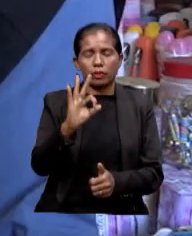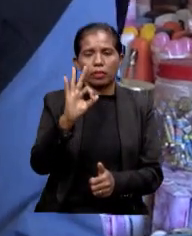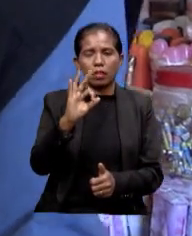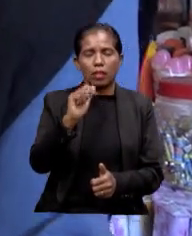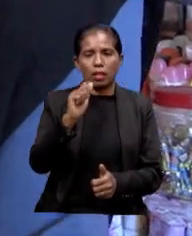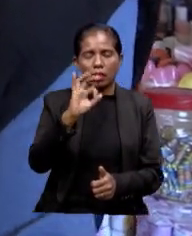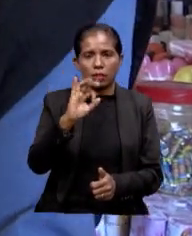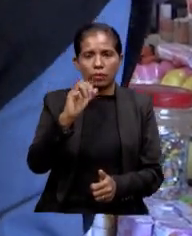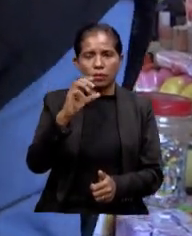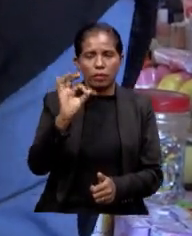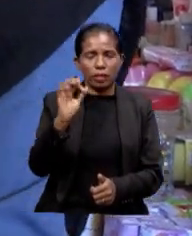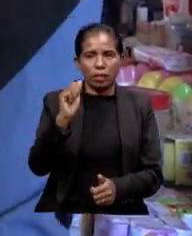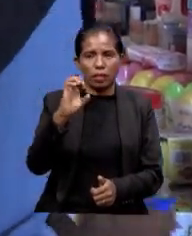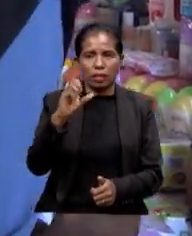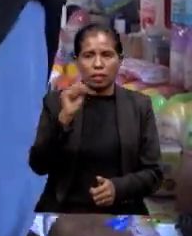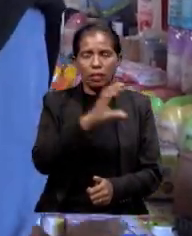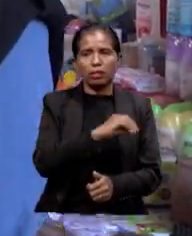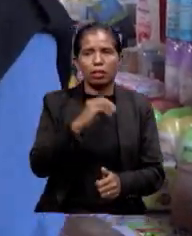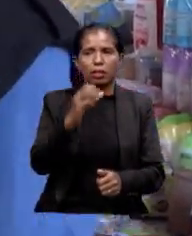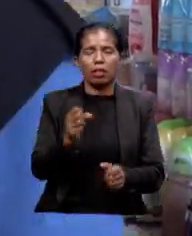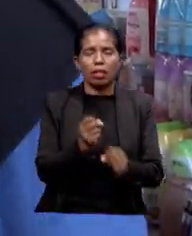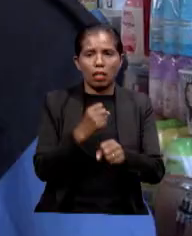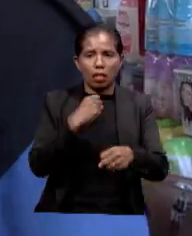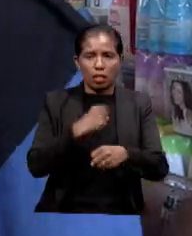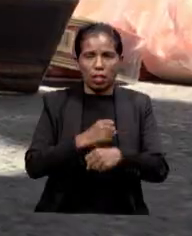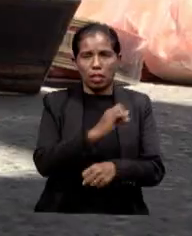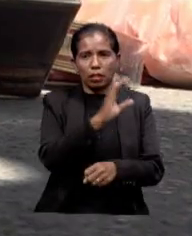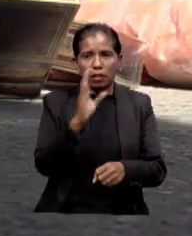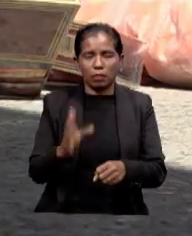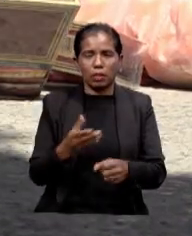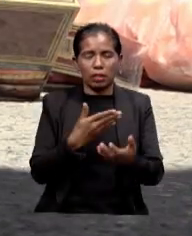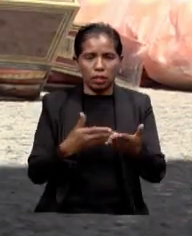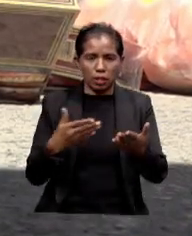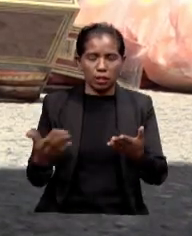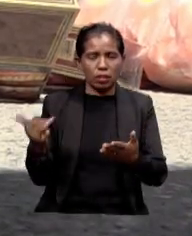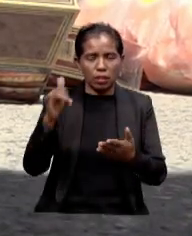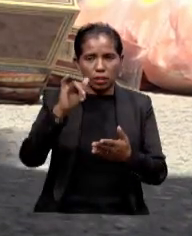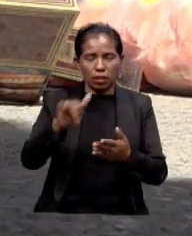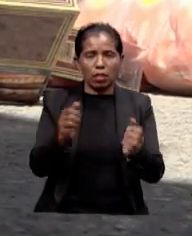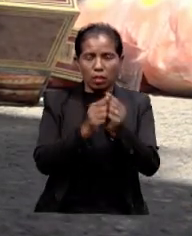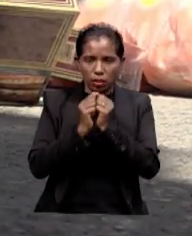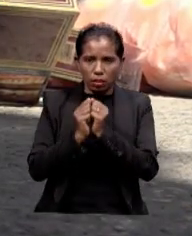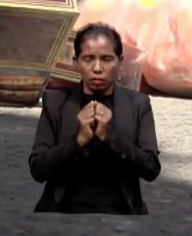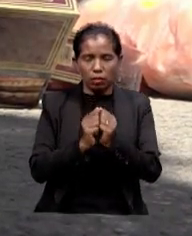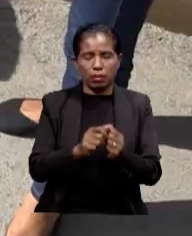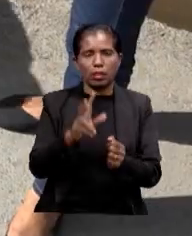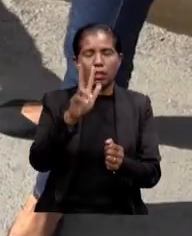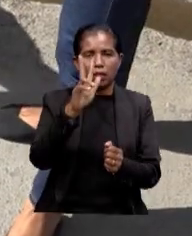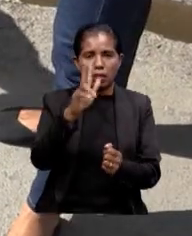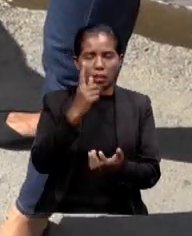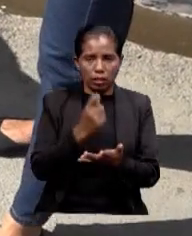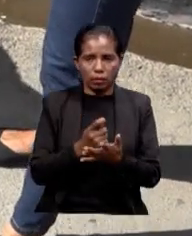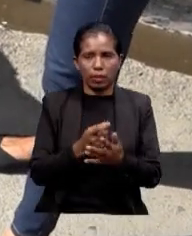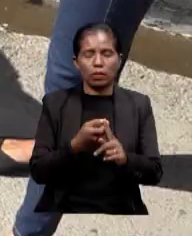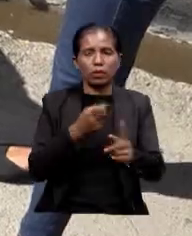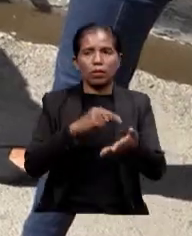Atividade, Economia, Sanitária e Alimentar, alô inspeção, estabelecimento comercial, Ramuto, Rihuntolo Recen. O